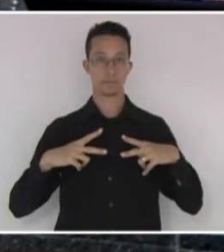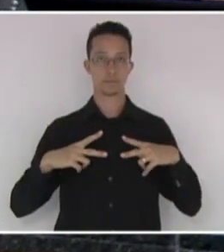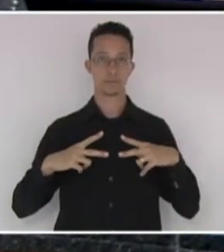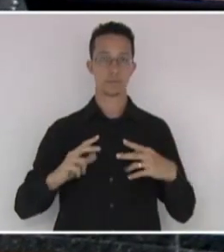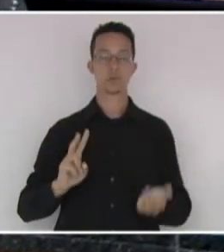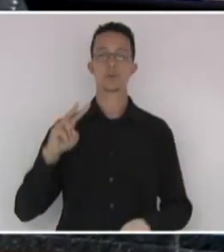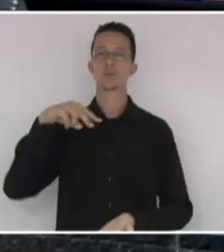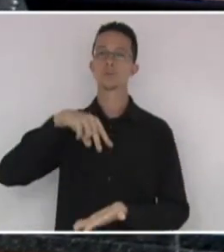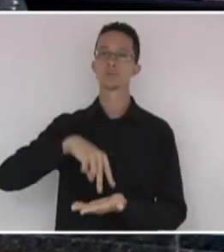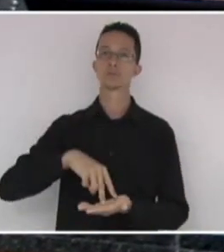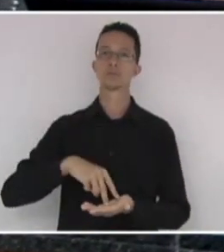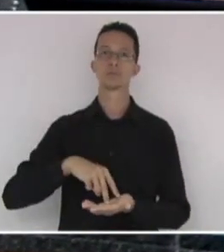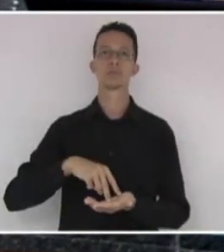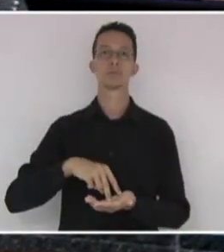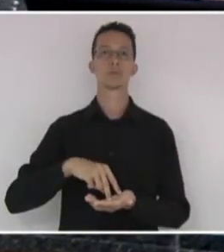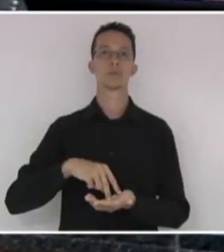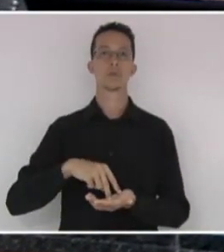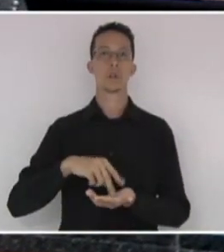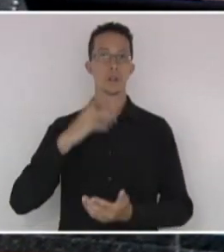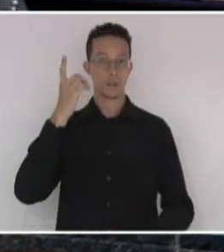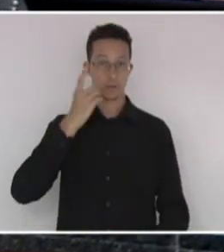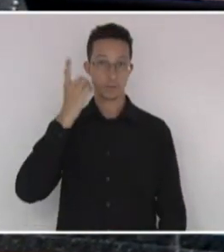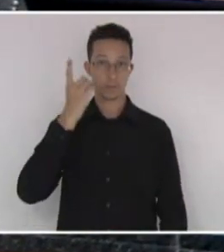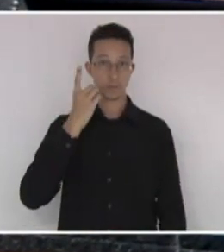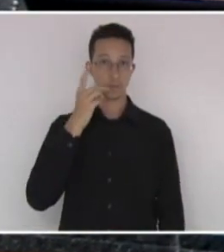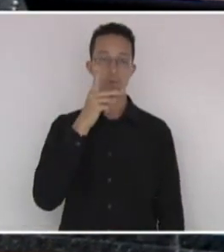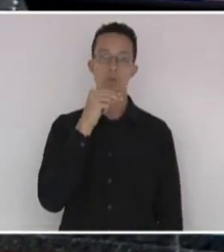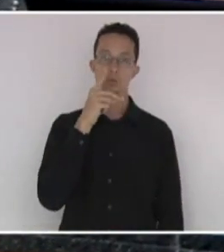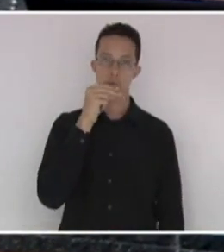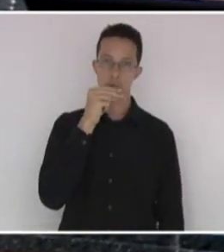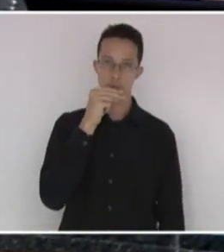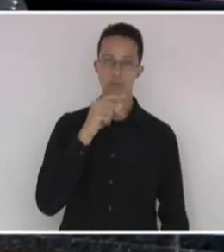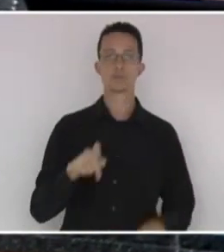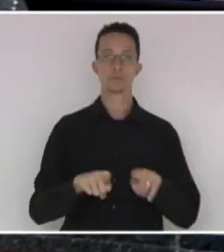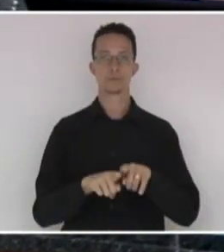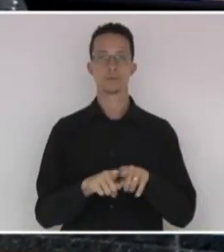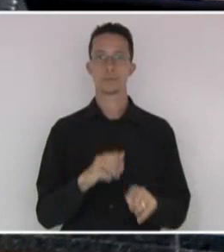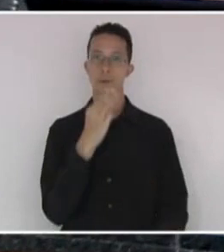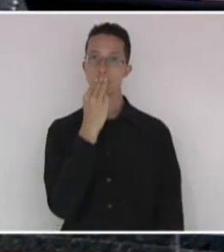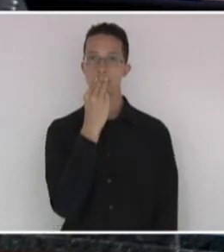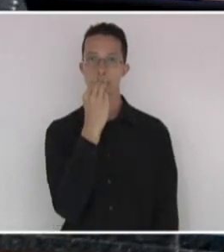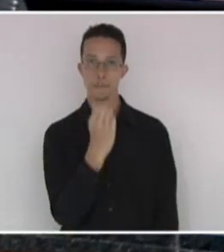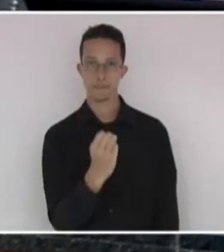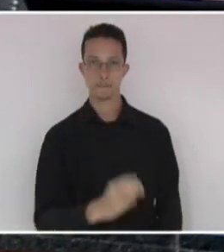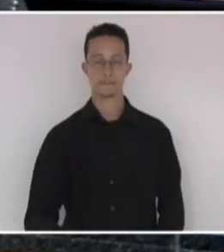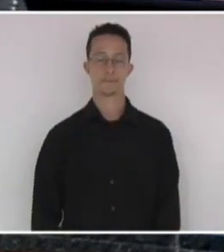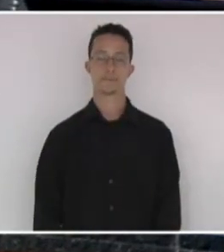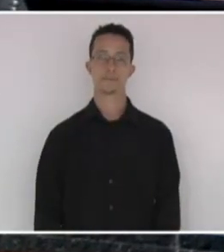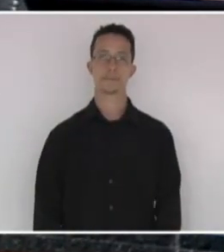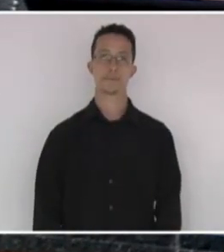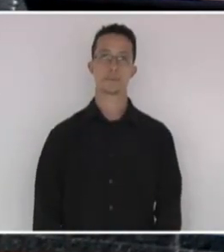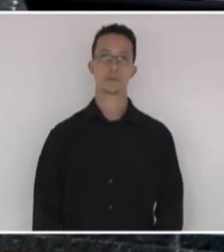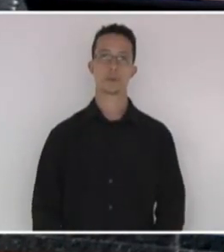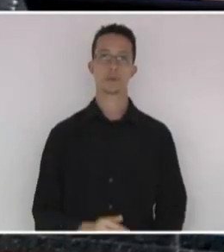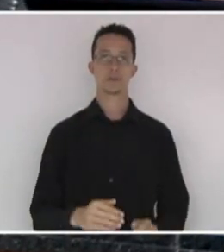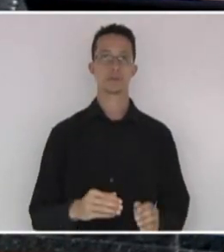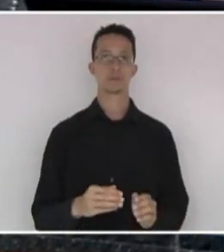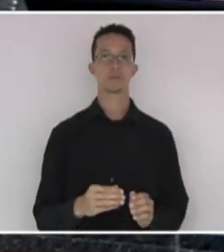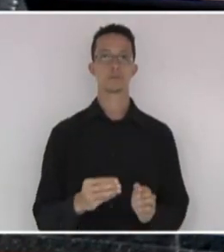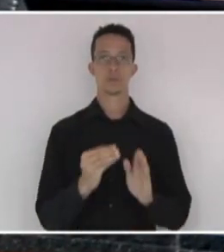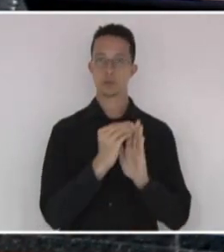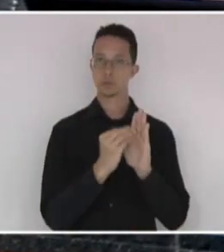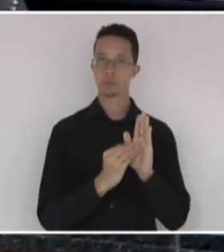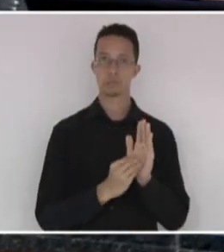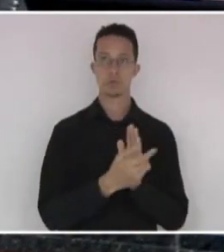da tribuna os senhores deputados Kennedy Nunes e Manuel Mota. Não havendo mais nada, o senhor presidente, antes